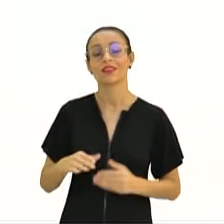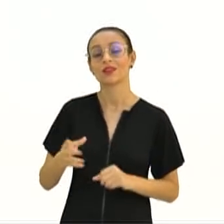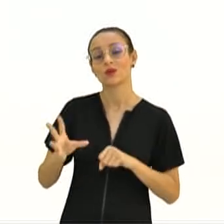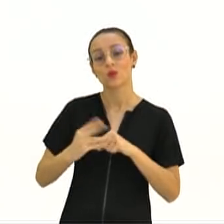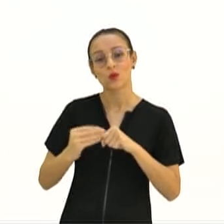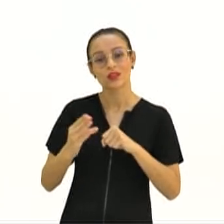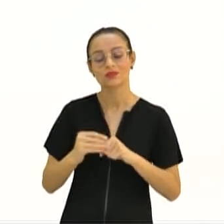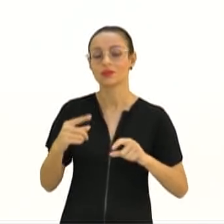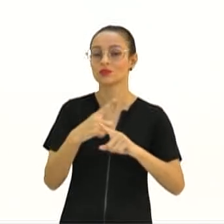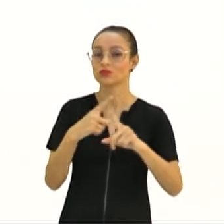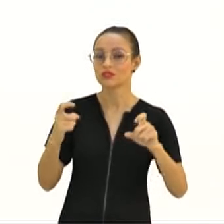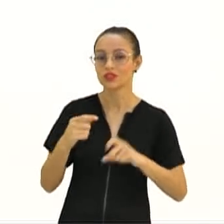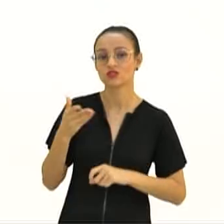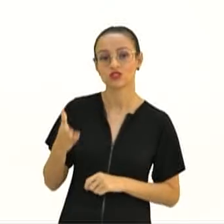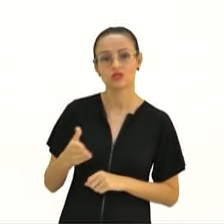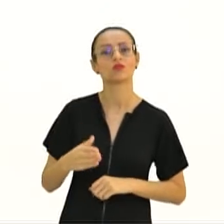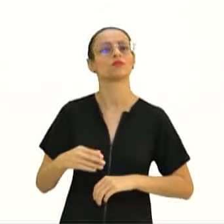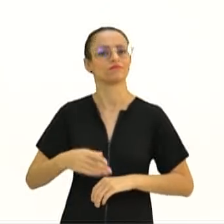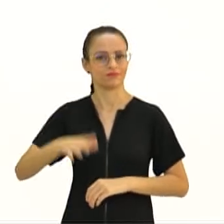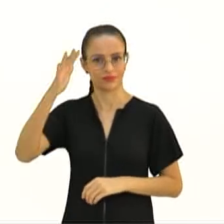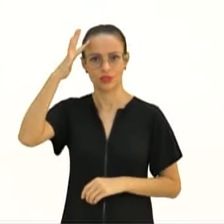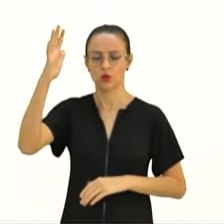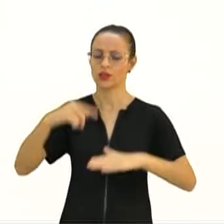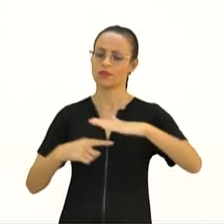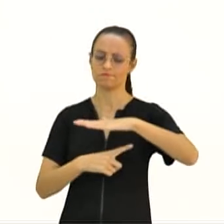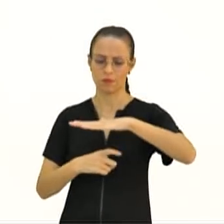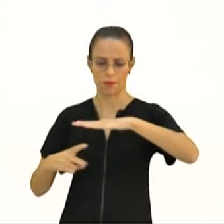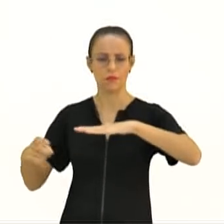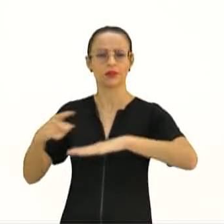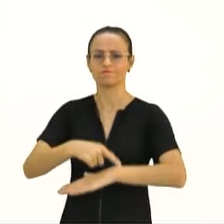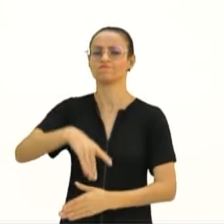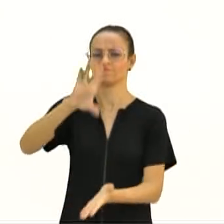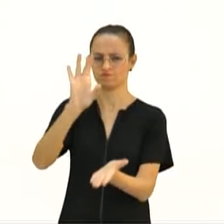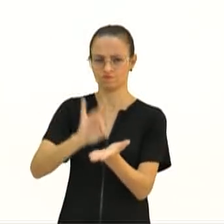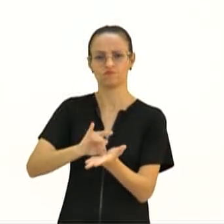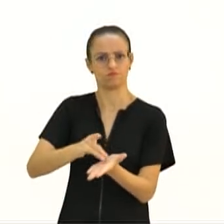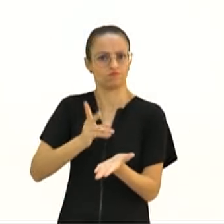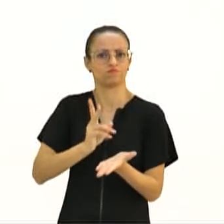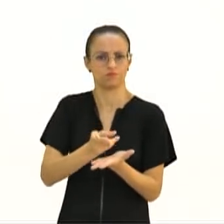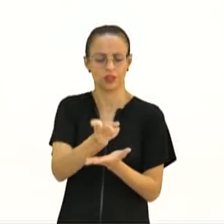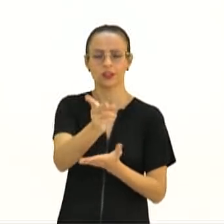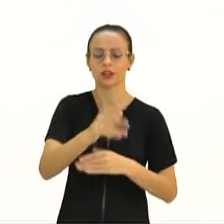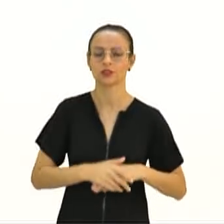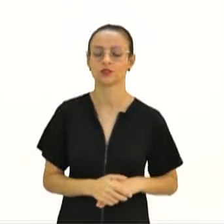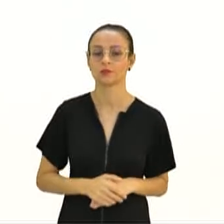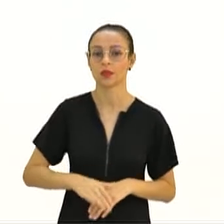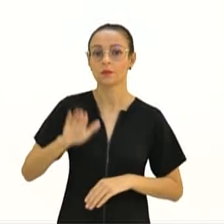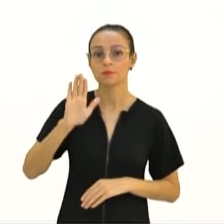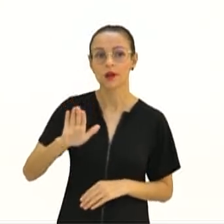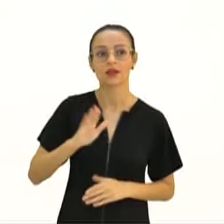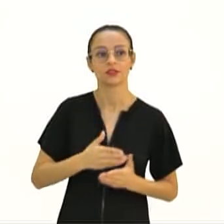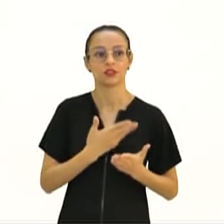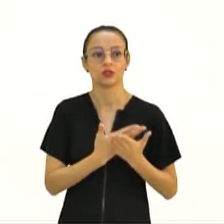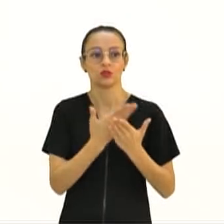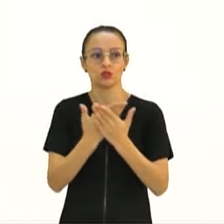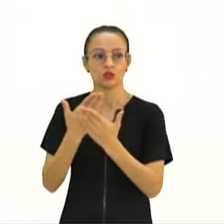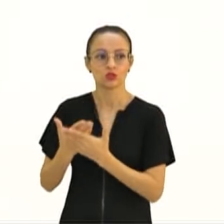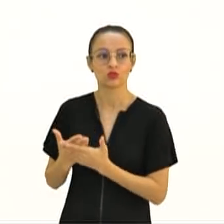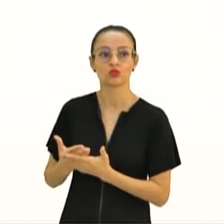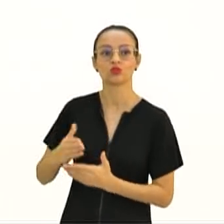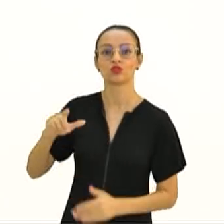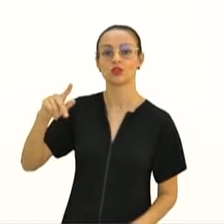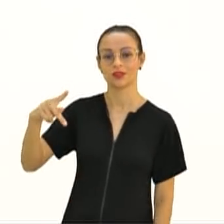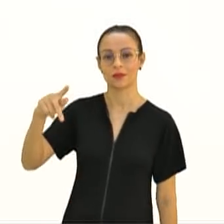da época, a biogênese se manteve como verdade por um bom tempo. Apenas com estudos de Louis Pasteur,